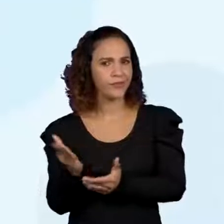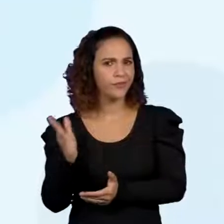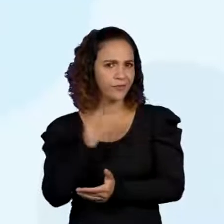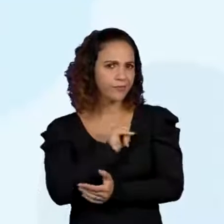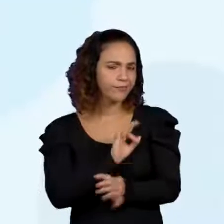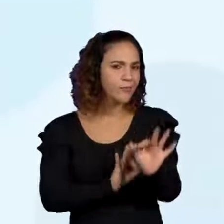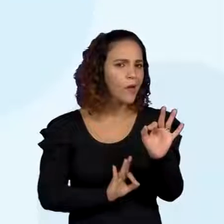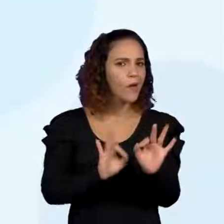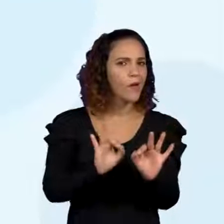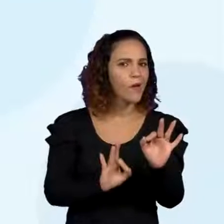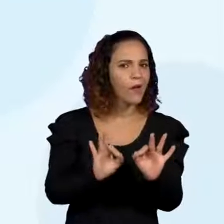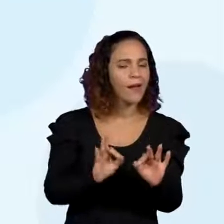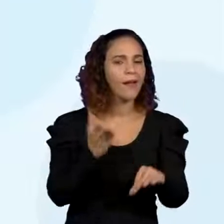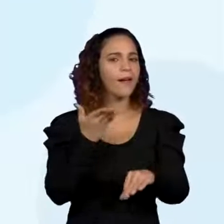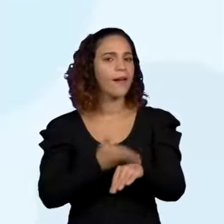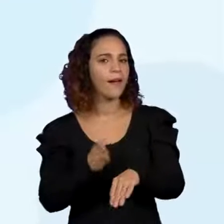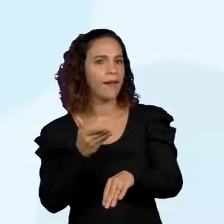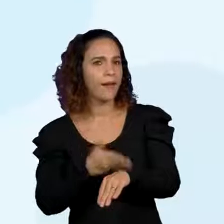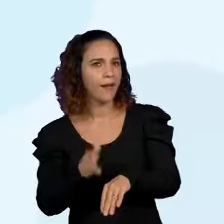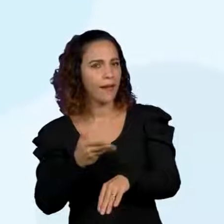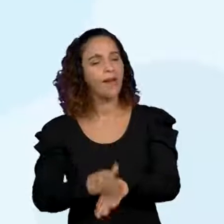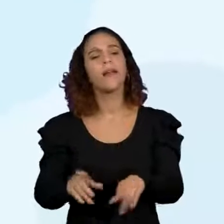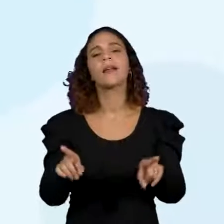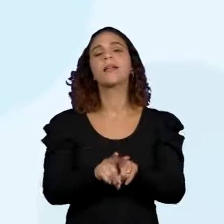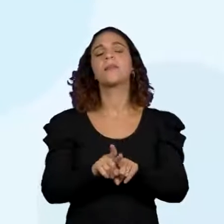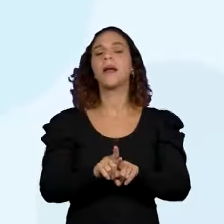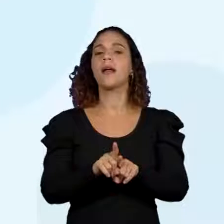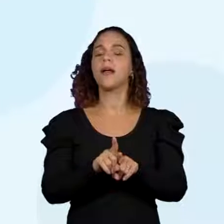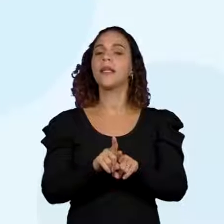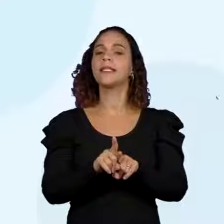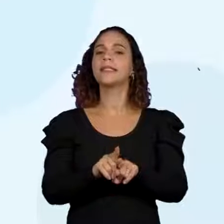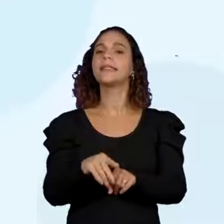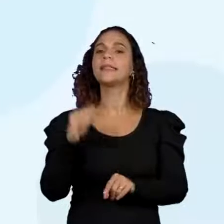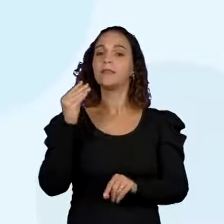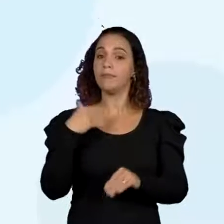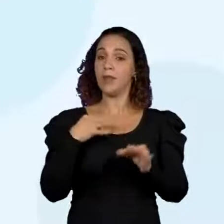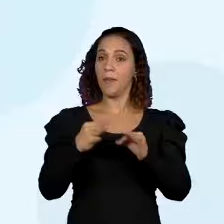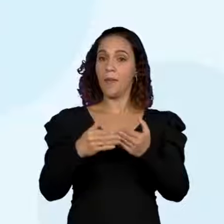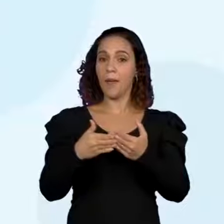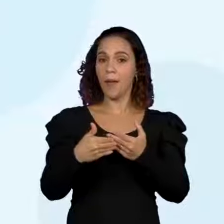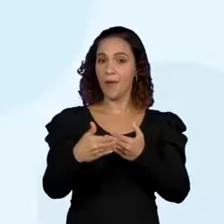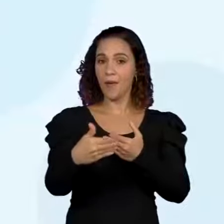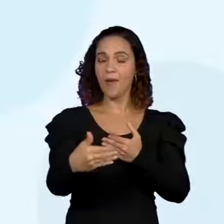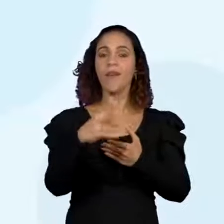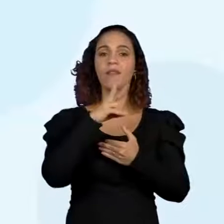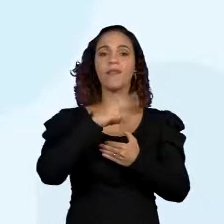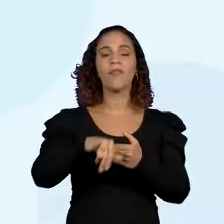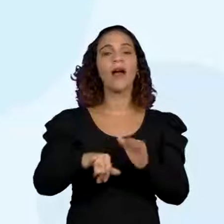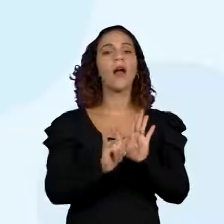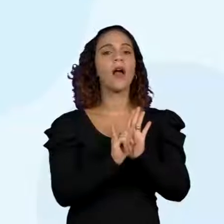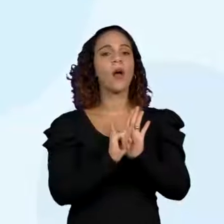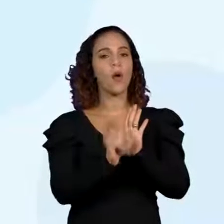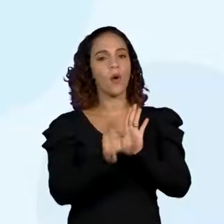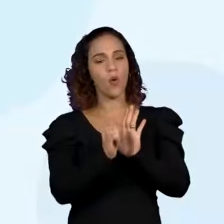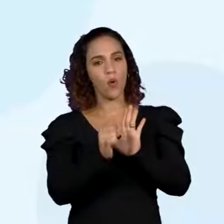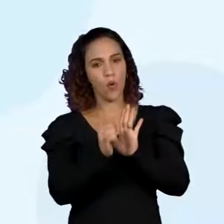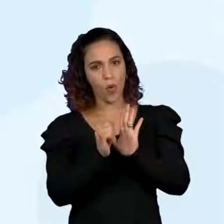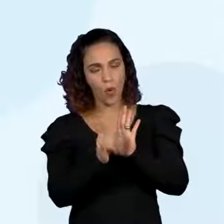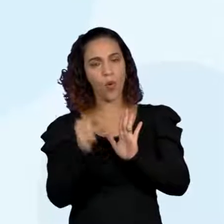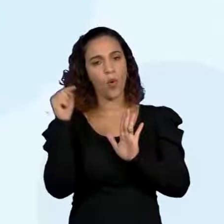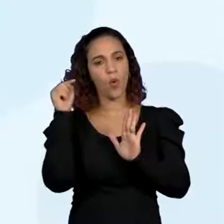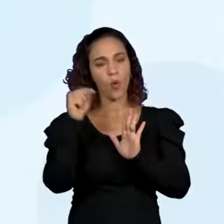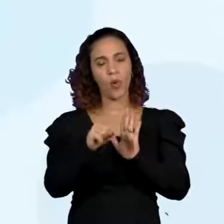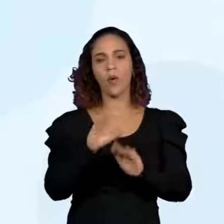organizar, treinar e se preparar para realizar a leitura de contos com influência